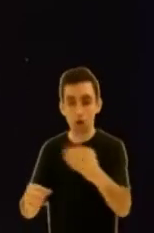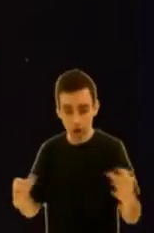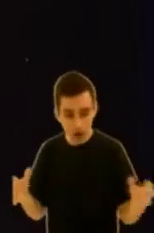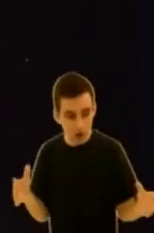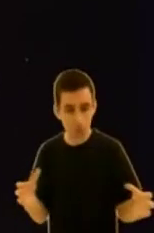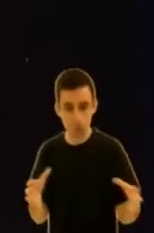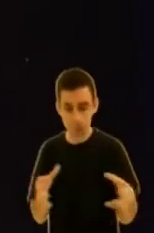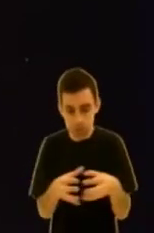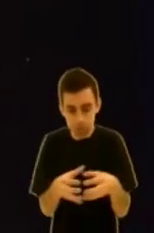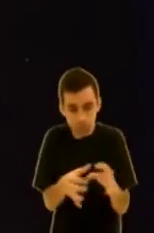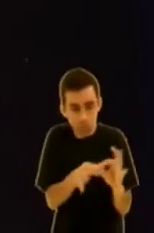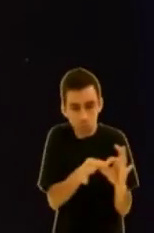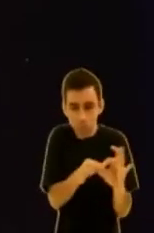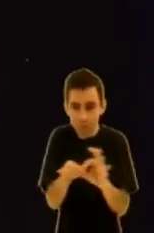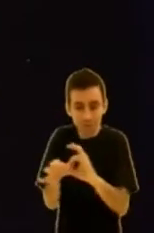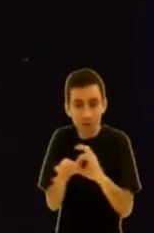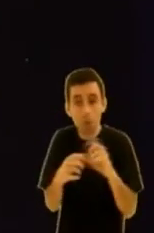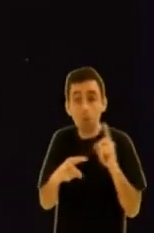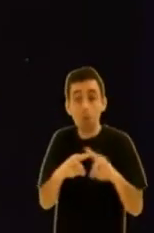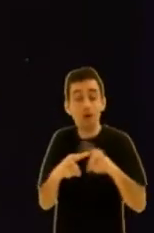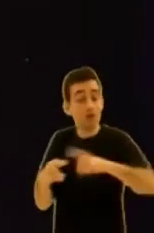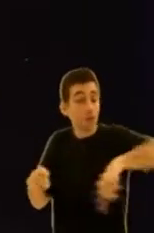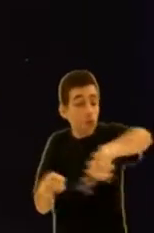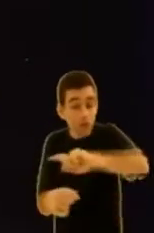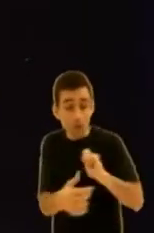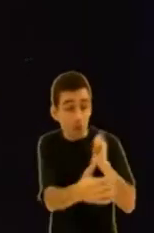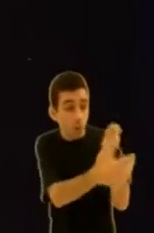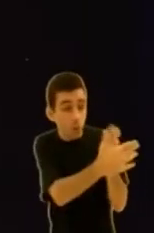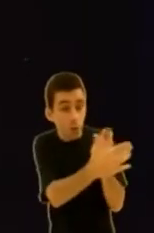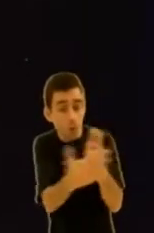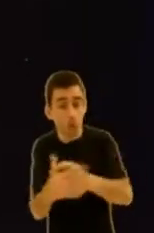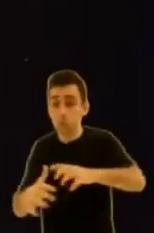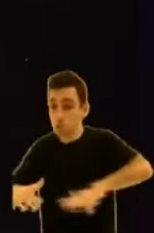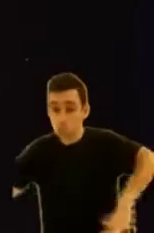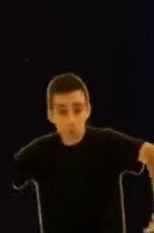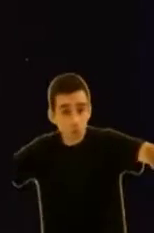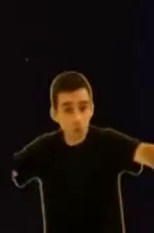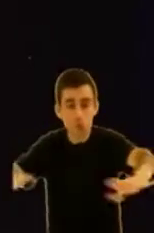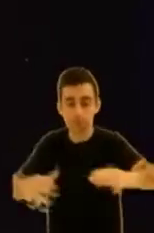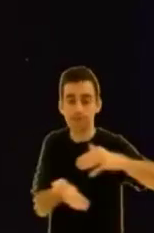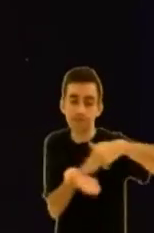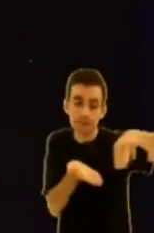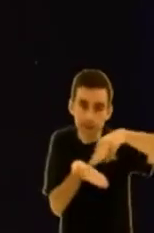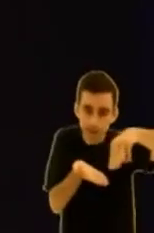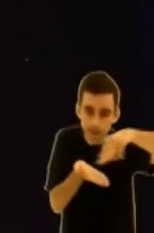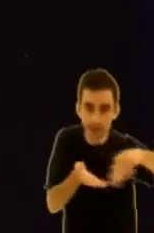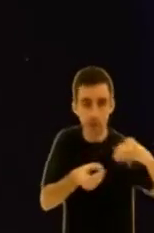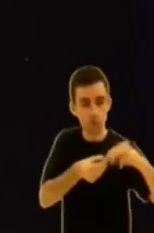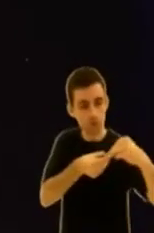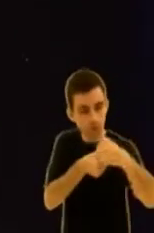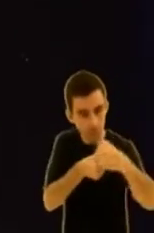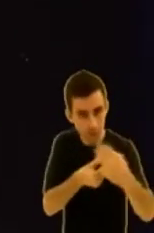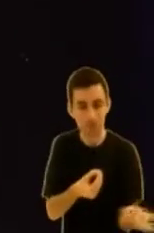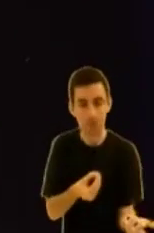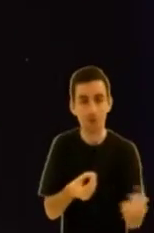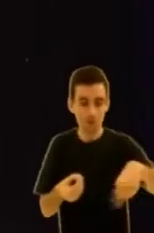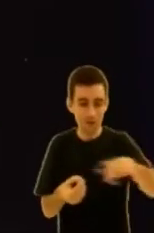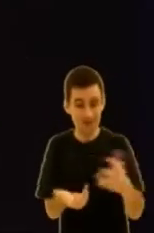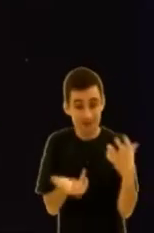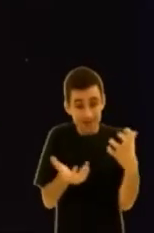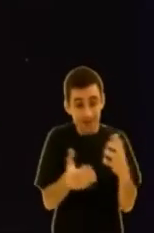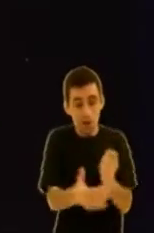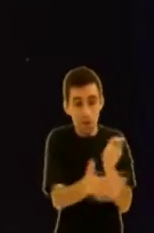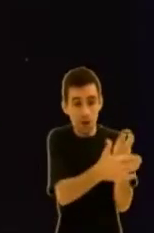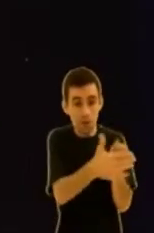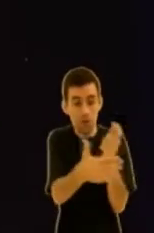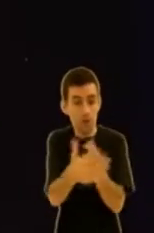a todos como compradores. Nós estamos dizendo que todos nós, secretários municipais, queremos adquirir